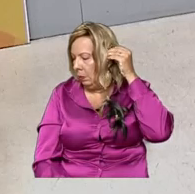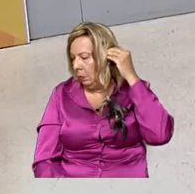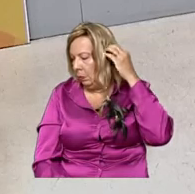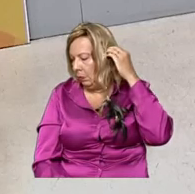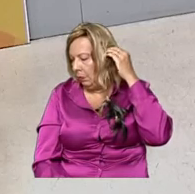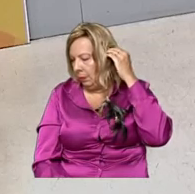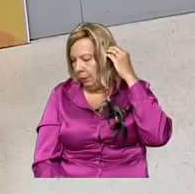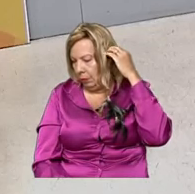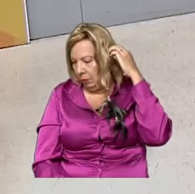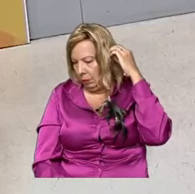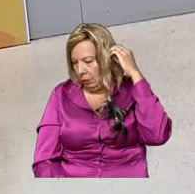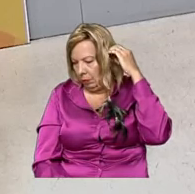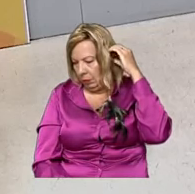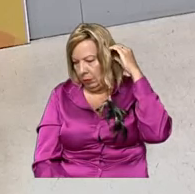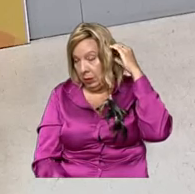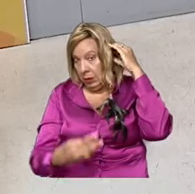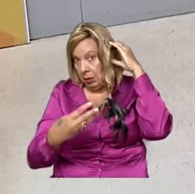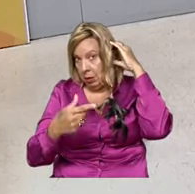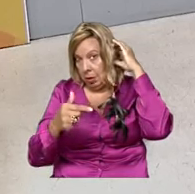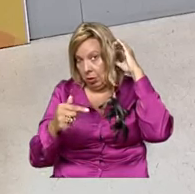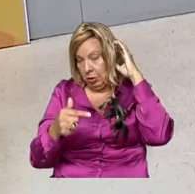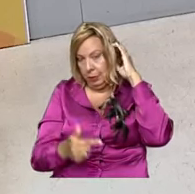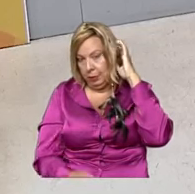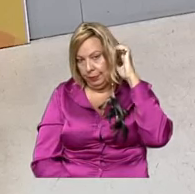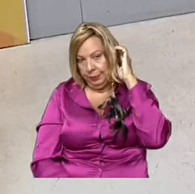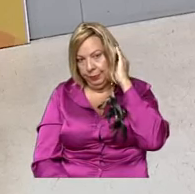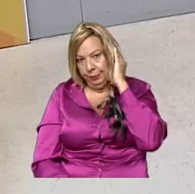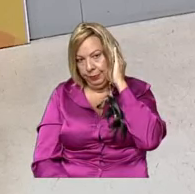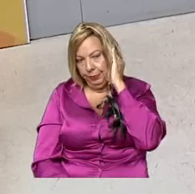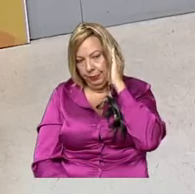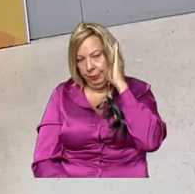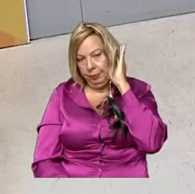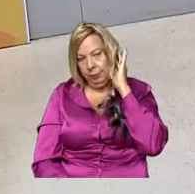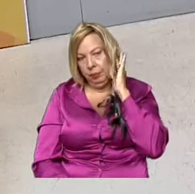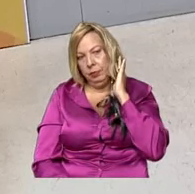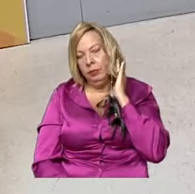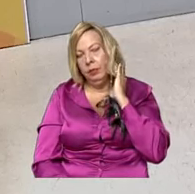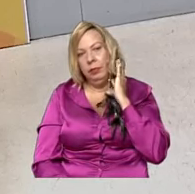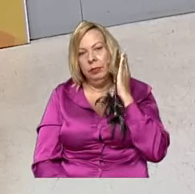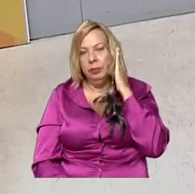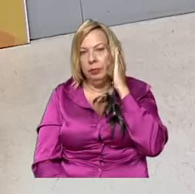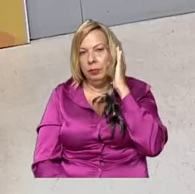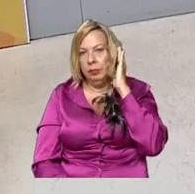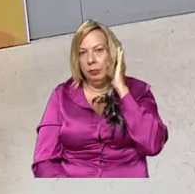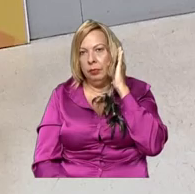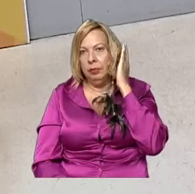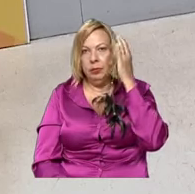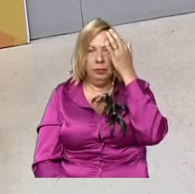37. Perdão aí, 37. 37.